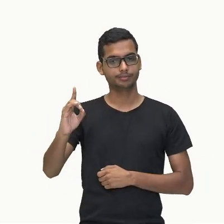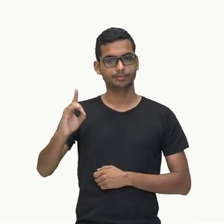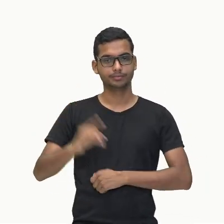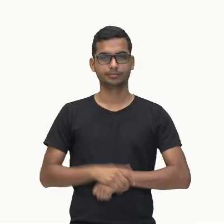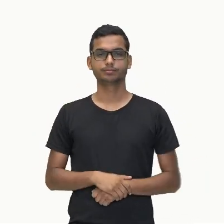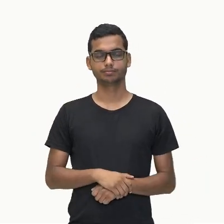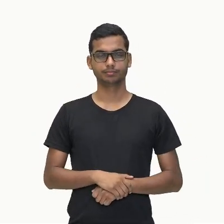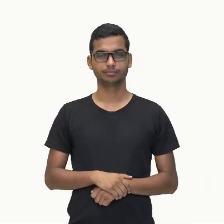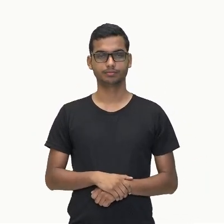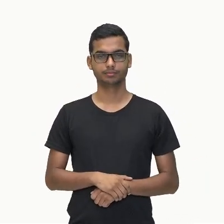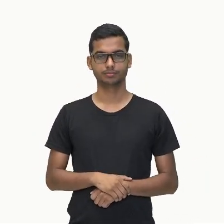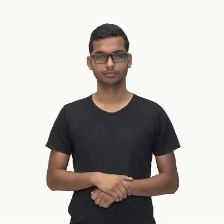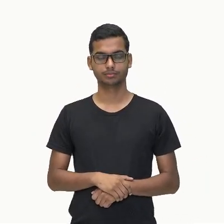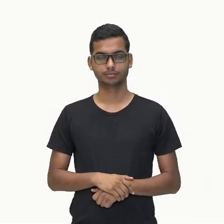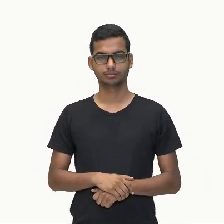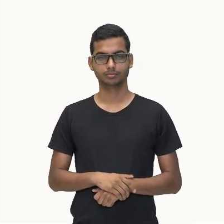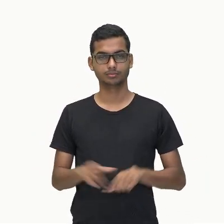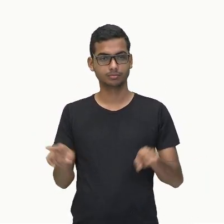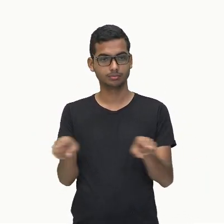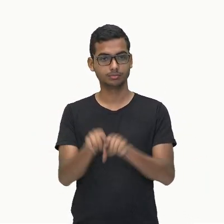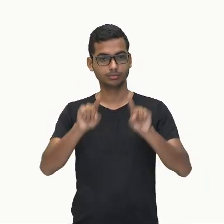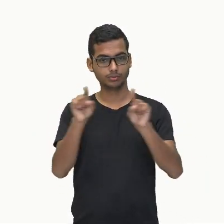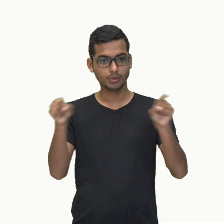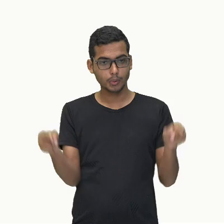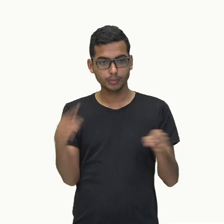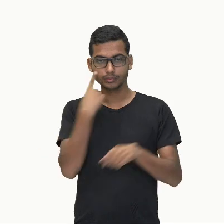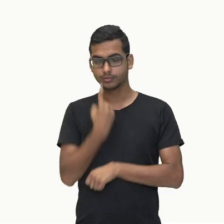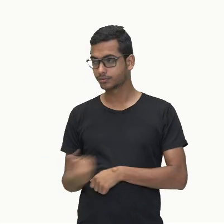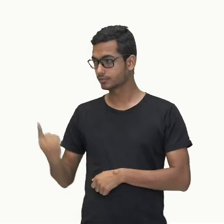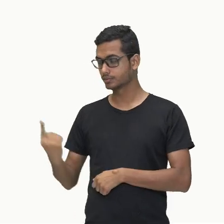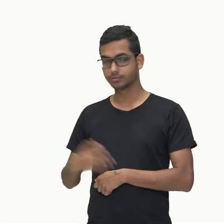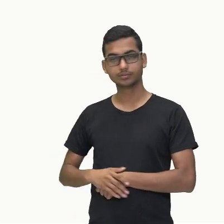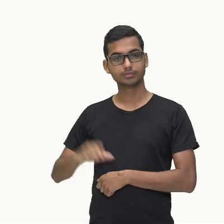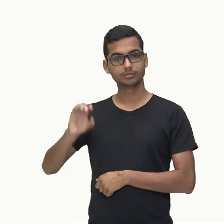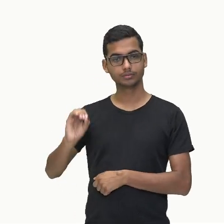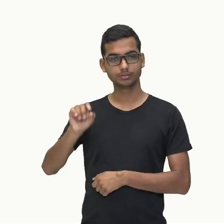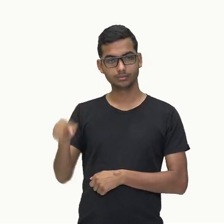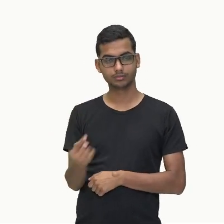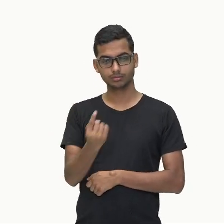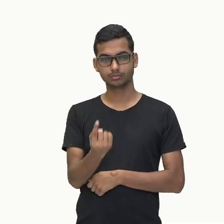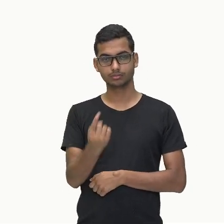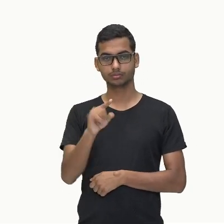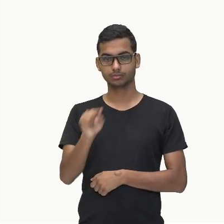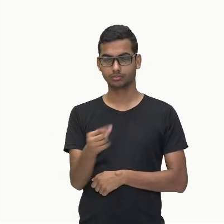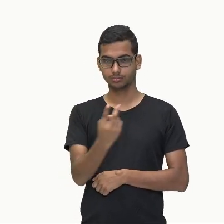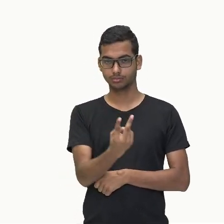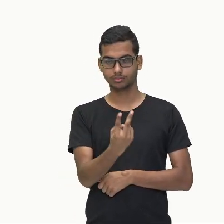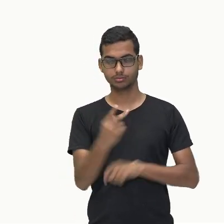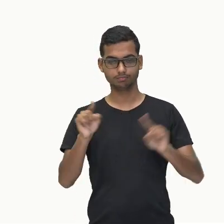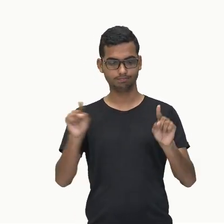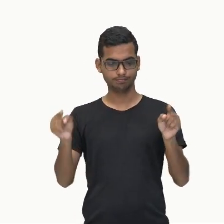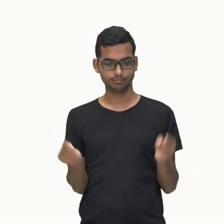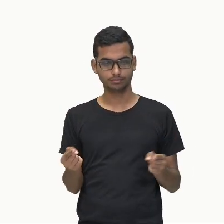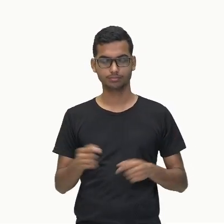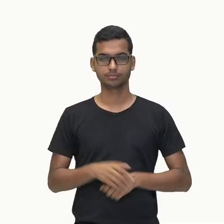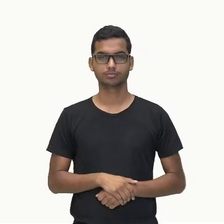os elementos que são os elementos do domínio do conjunto.